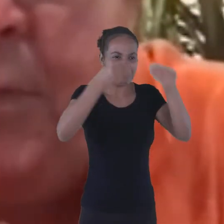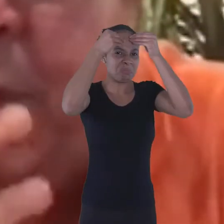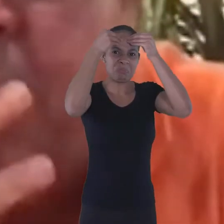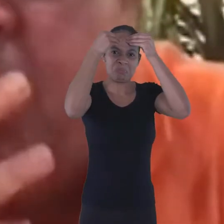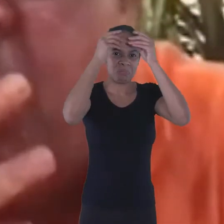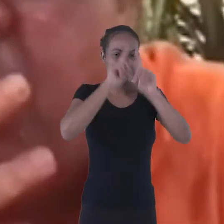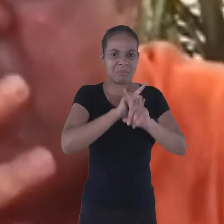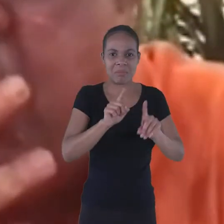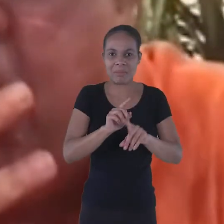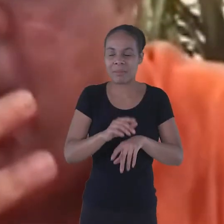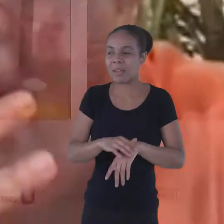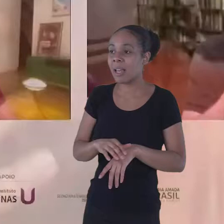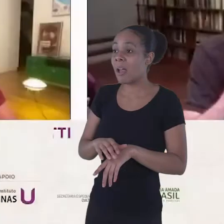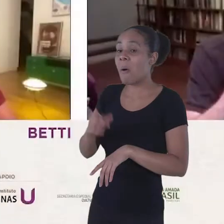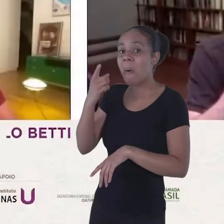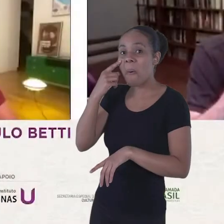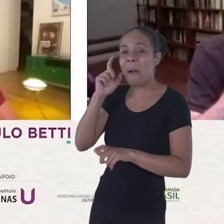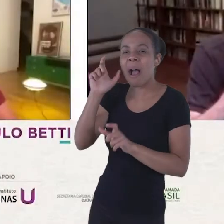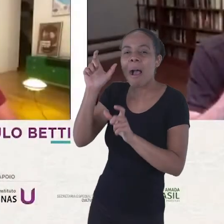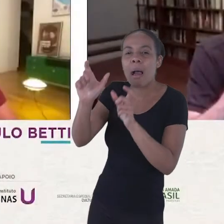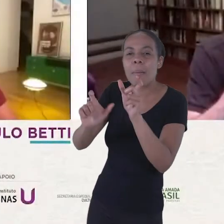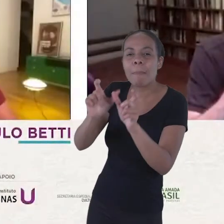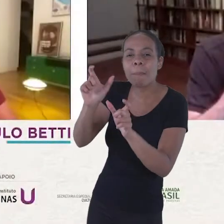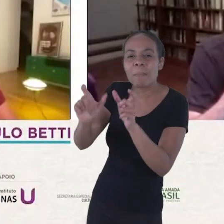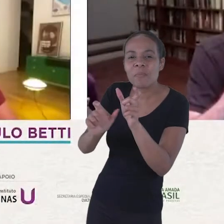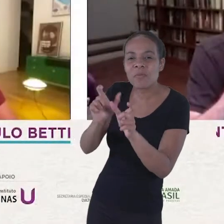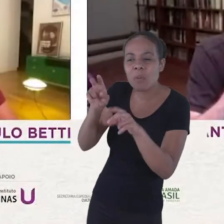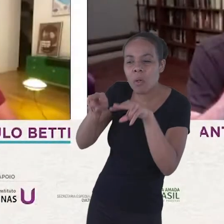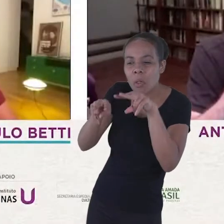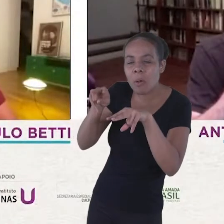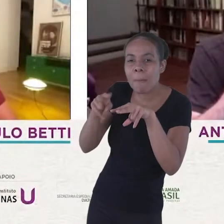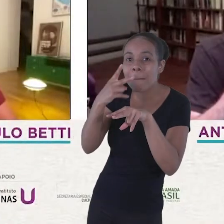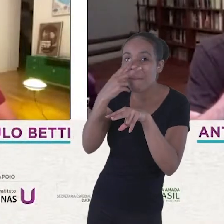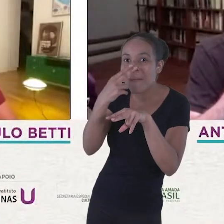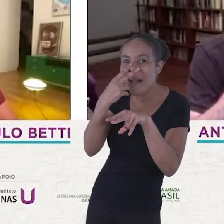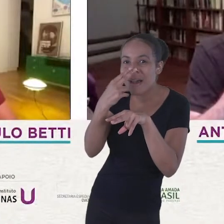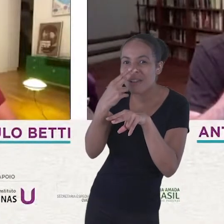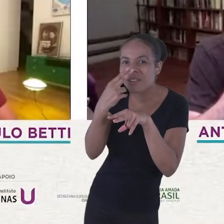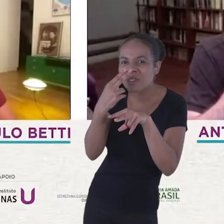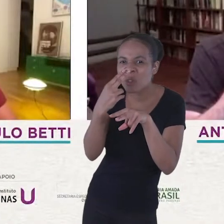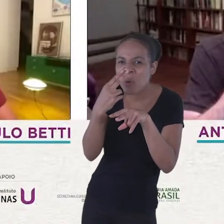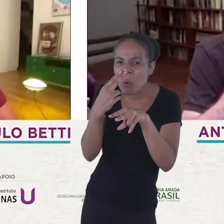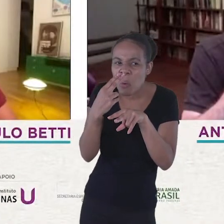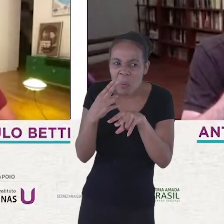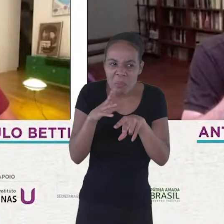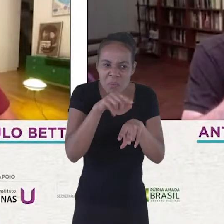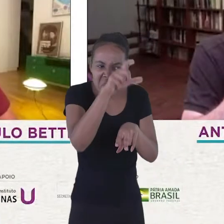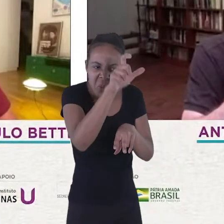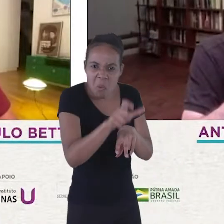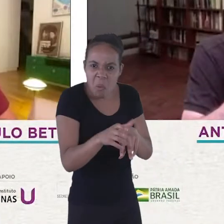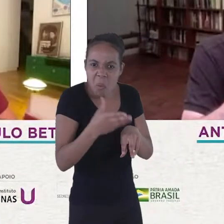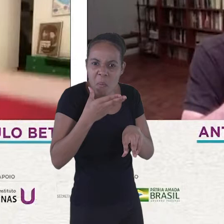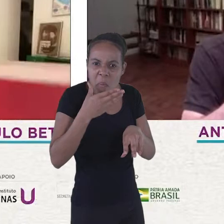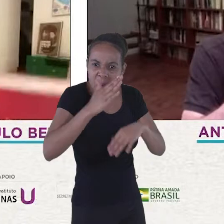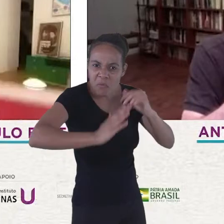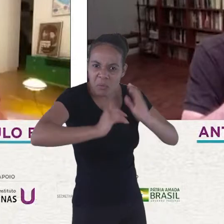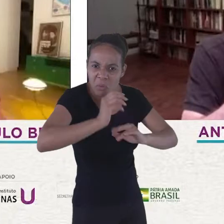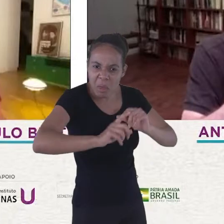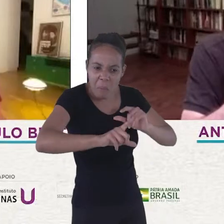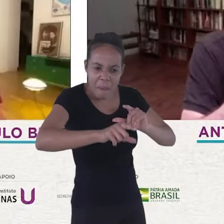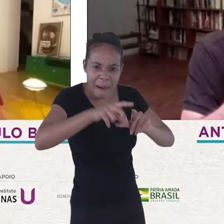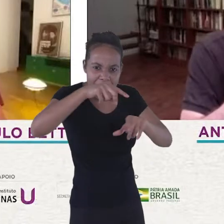açougueiro descarnando uma novilha, pedaço por pedaço, buscando a intimidade das